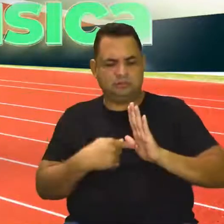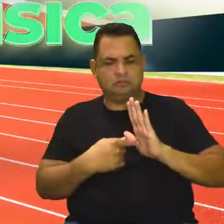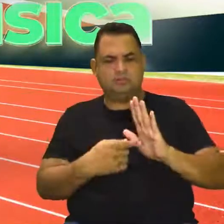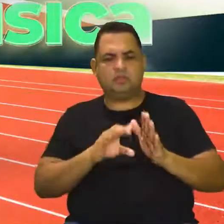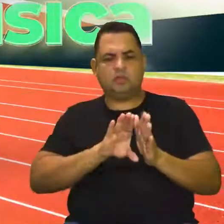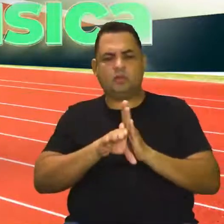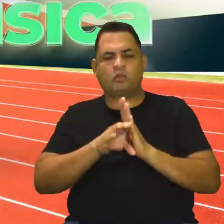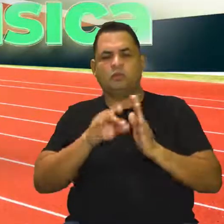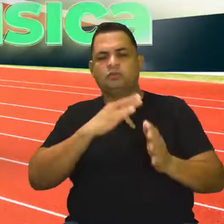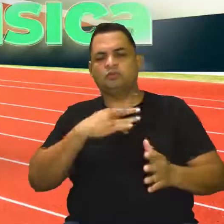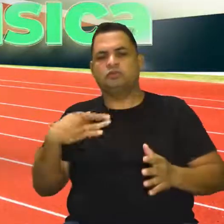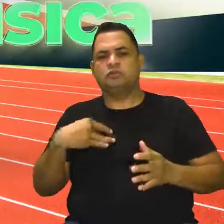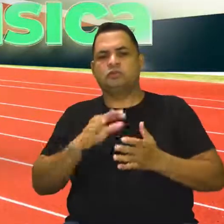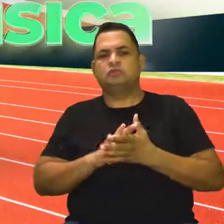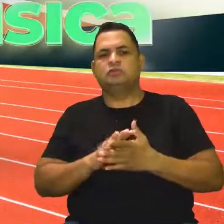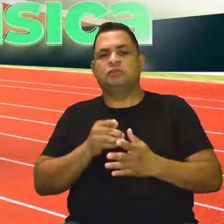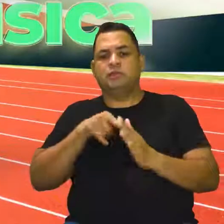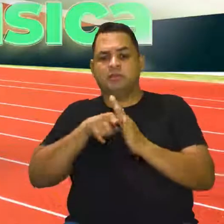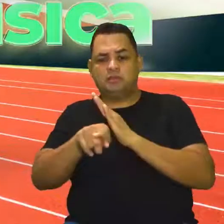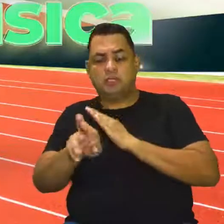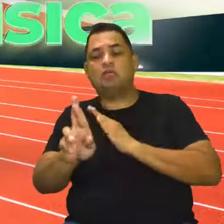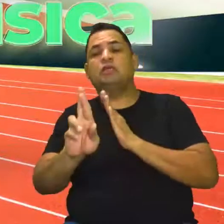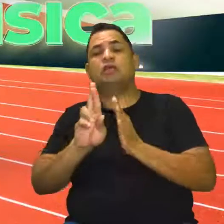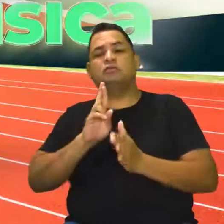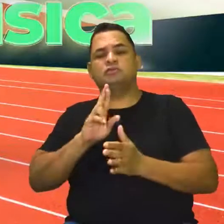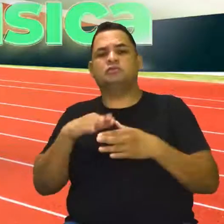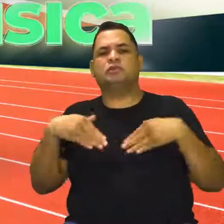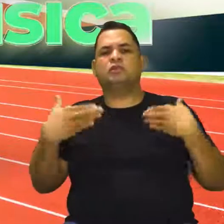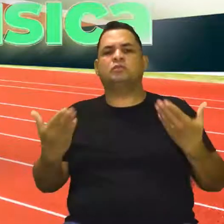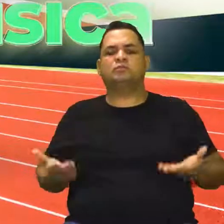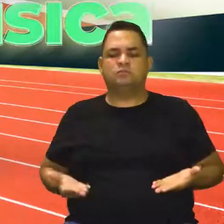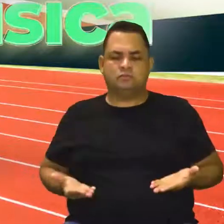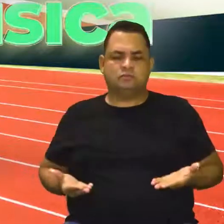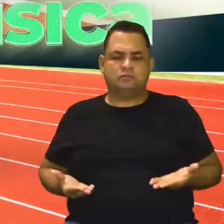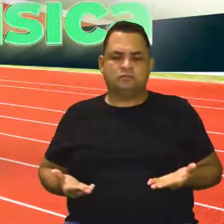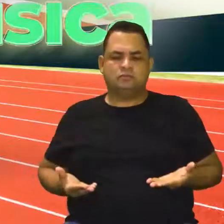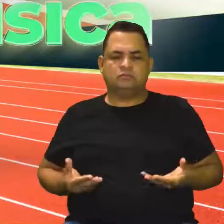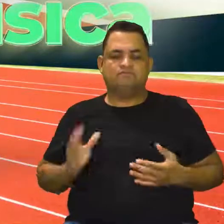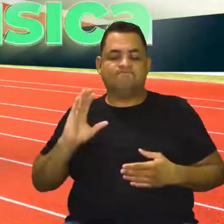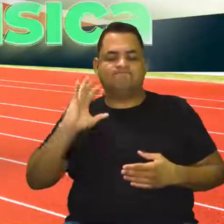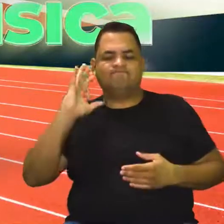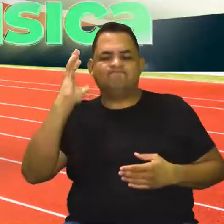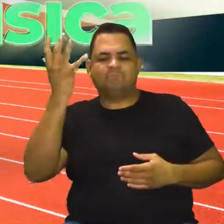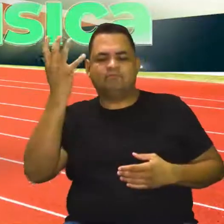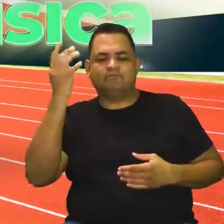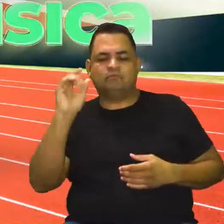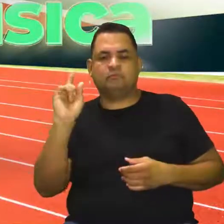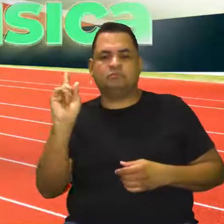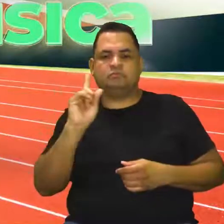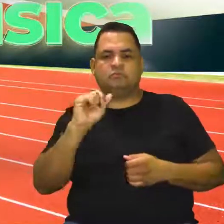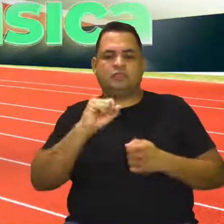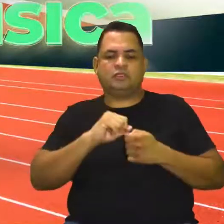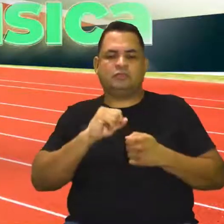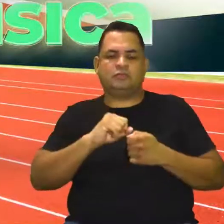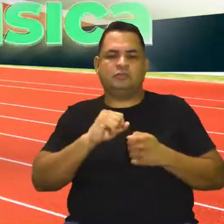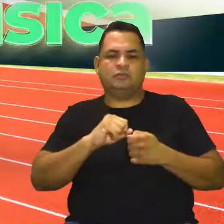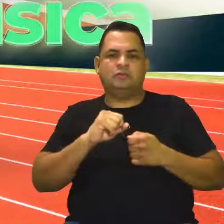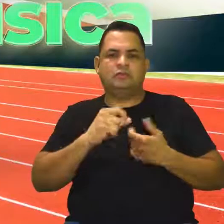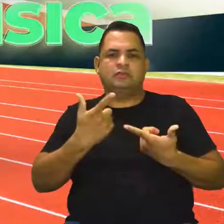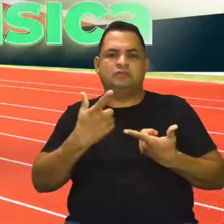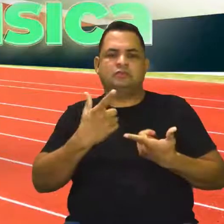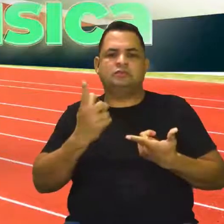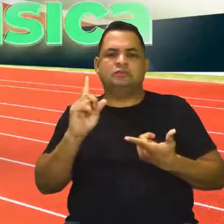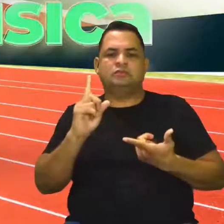de saúde é para problematizar para você que quando você resolve por não fazer atividade